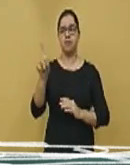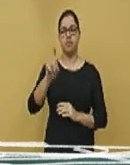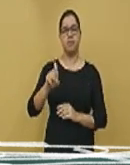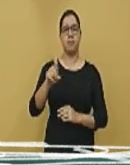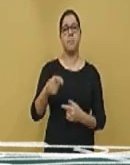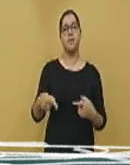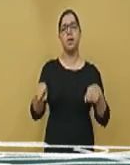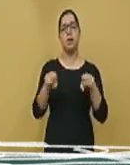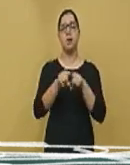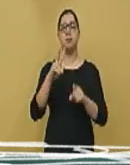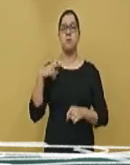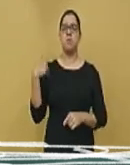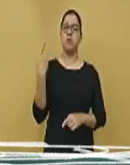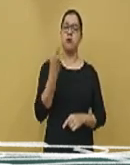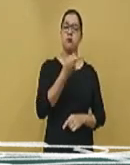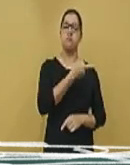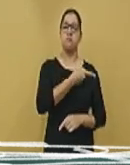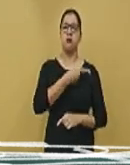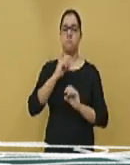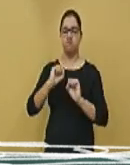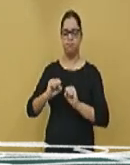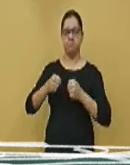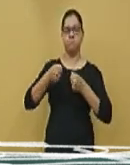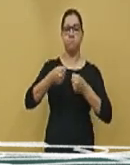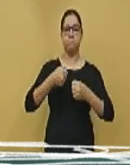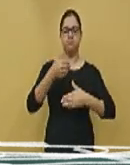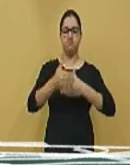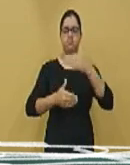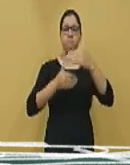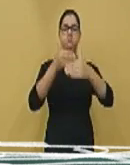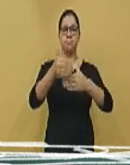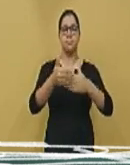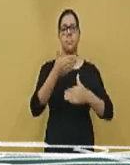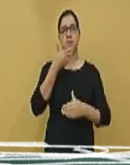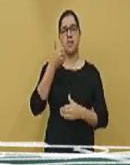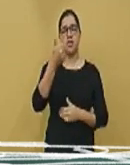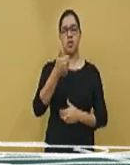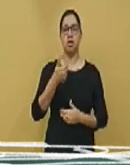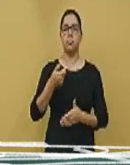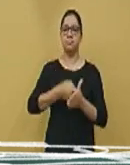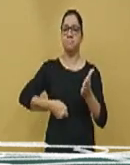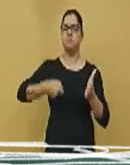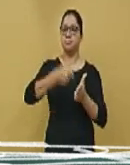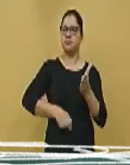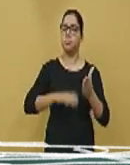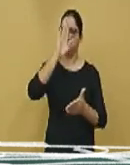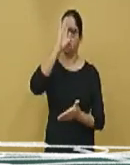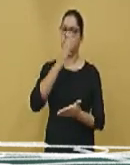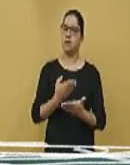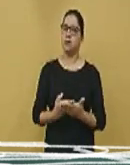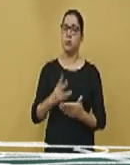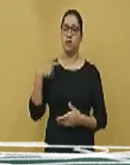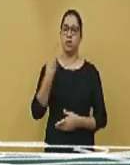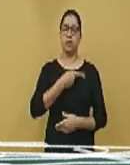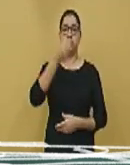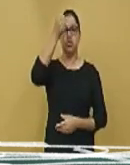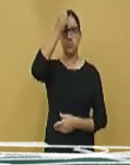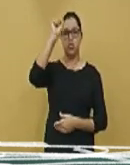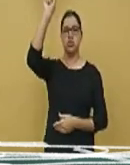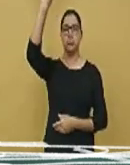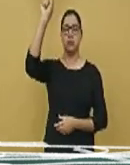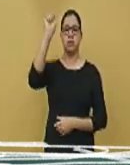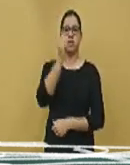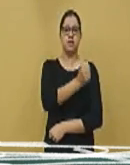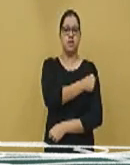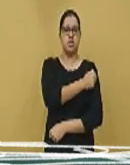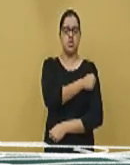nós alcançaremos com o nosso projeto de universidade, nosso projeto que nós defendemos. Porque o sucesso dos nossos alunos da UFGD